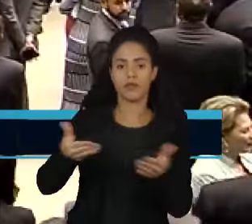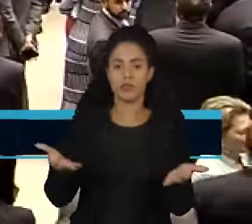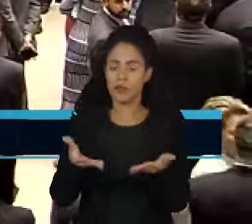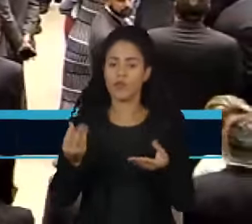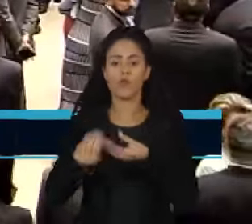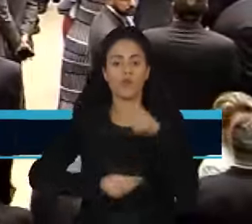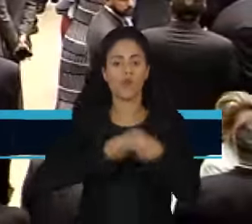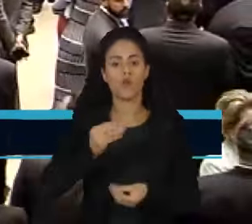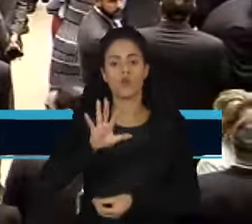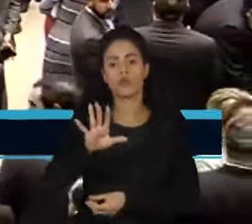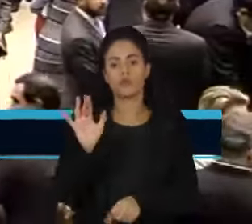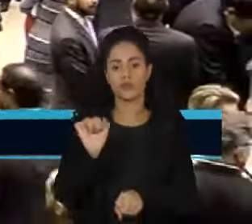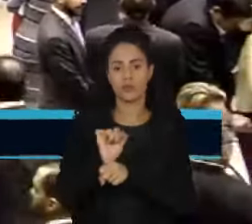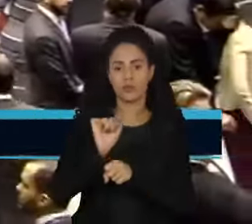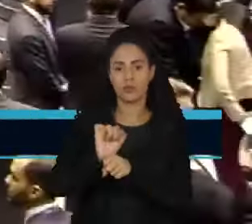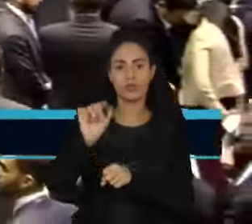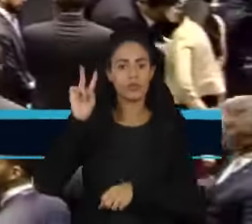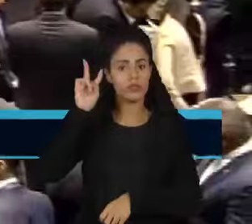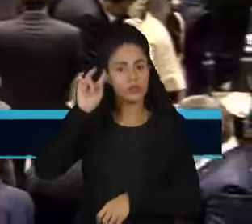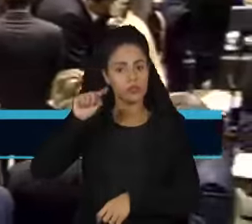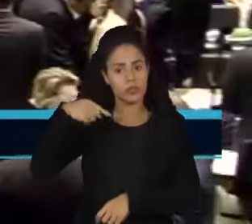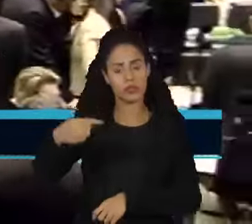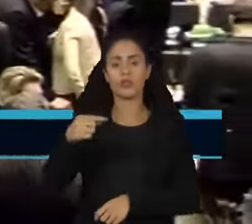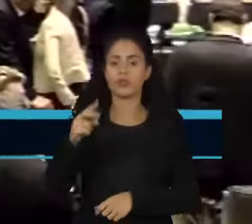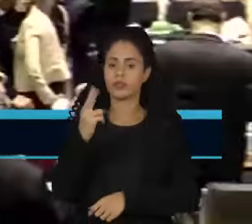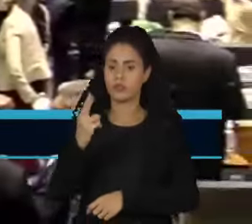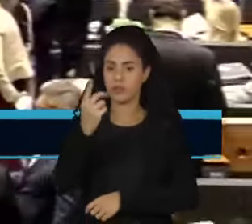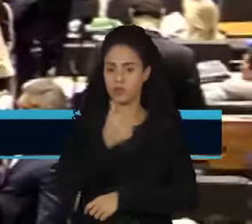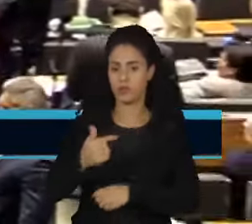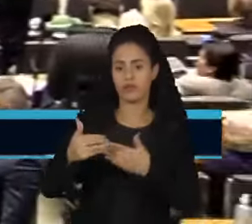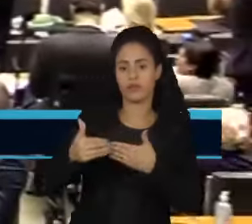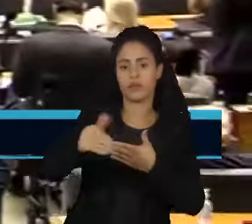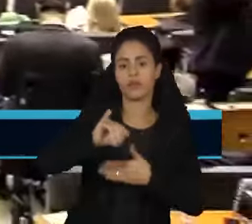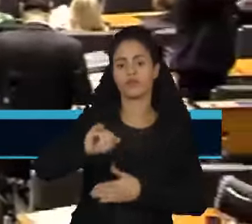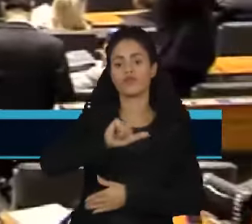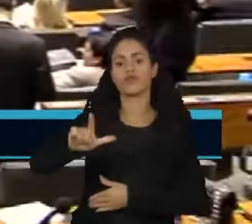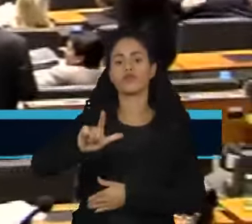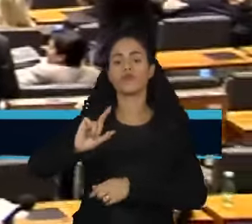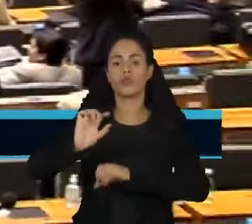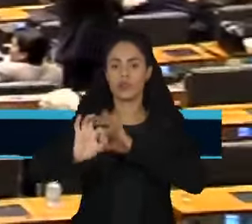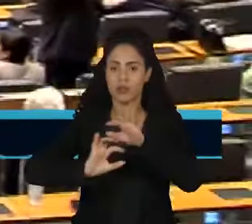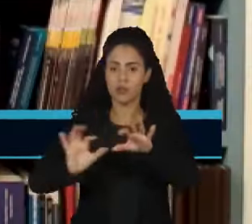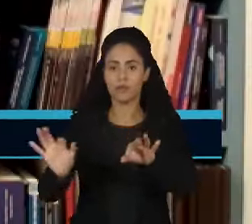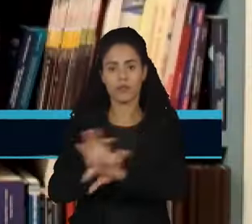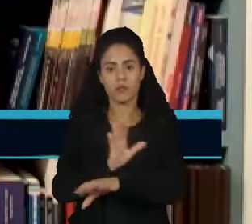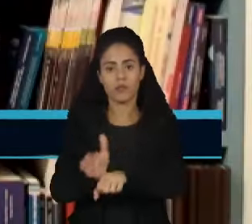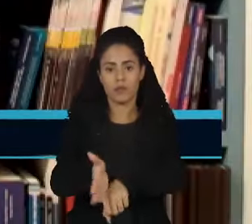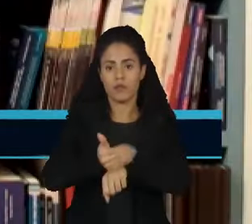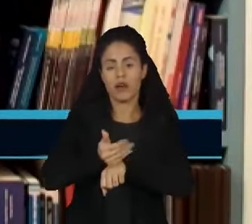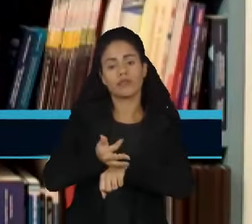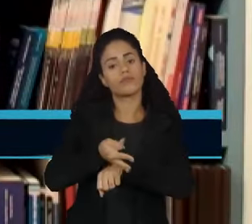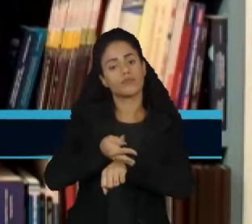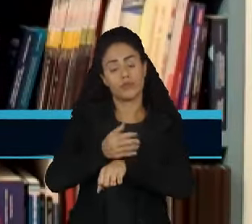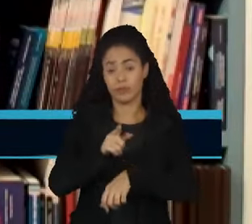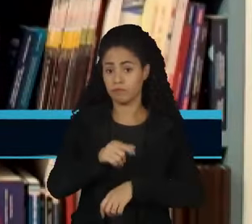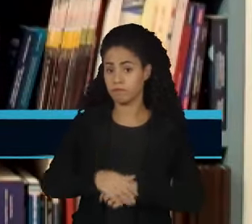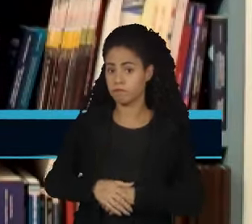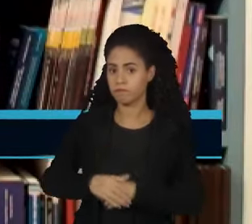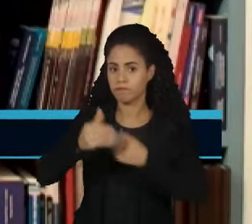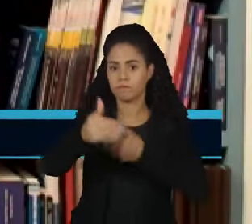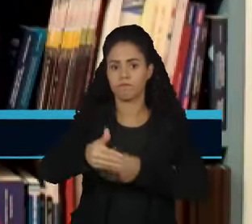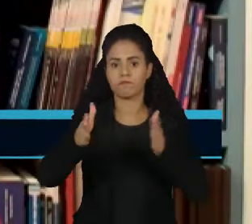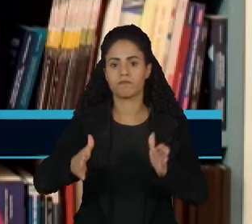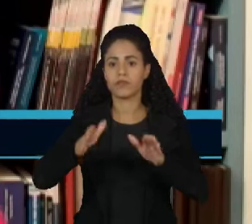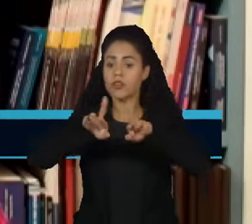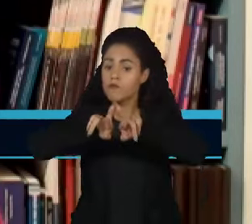plenário deve ficar para a segunda semana de julho, antes do recesso parlamentar. Os produtos da cesta básica,